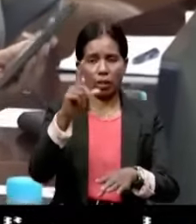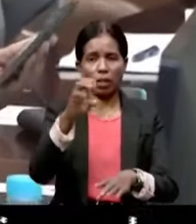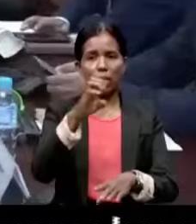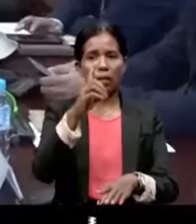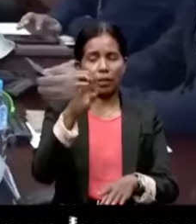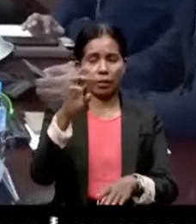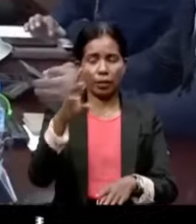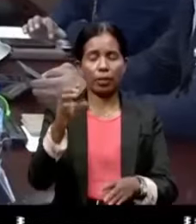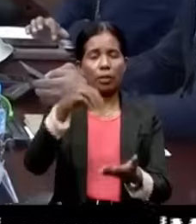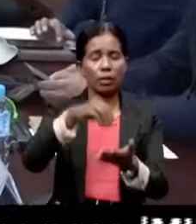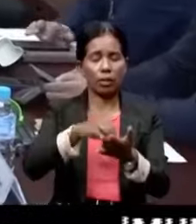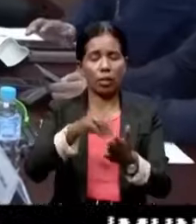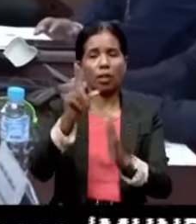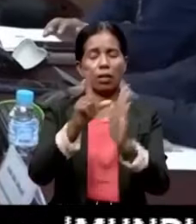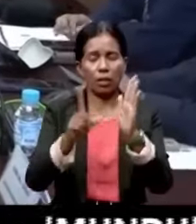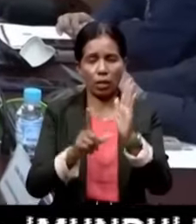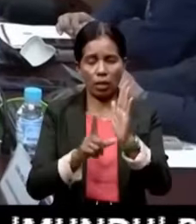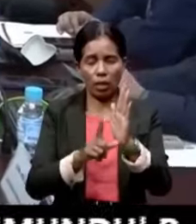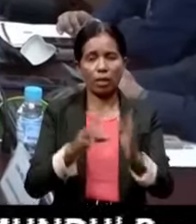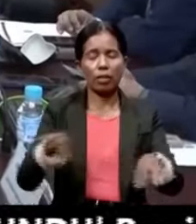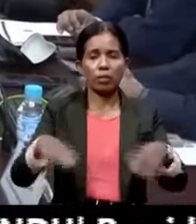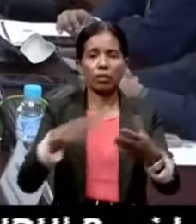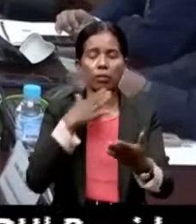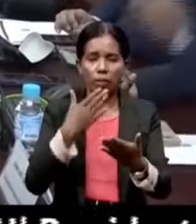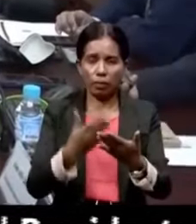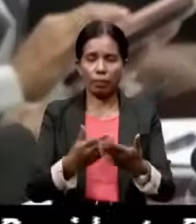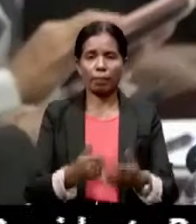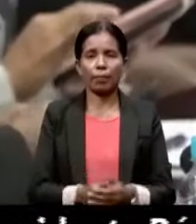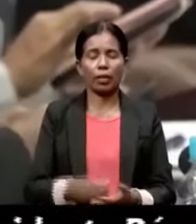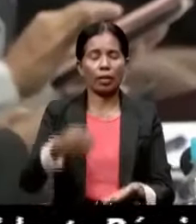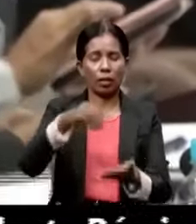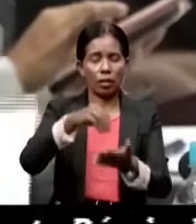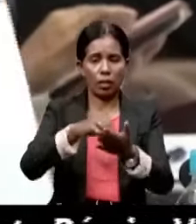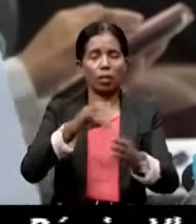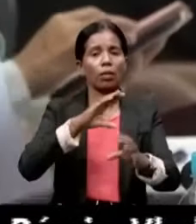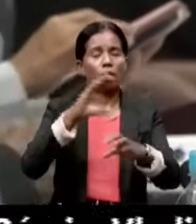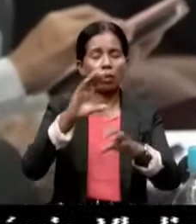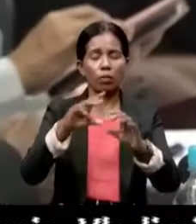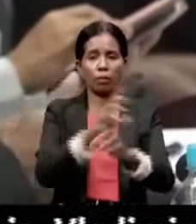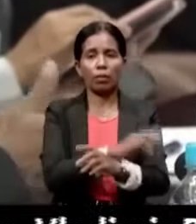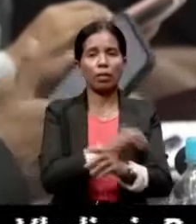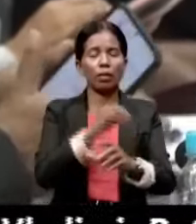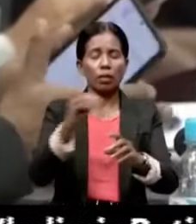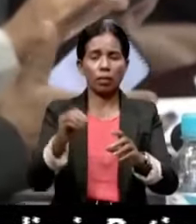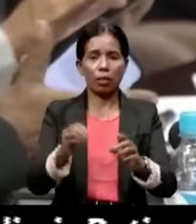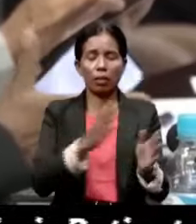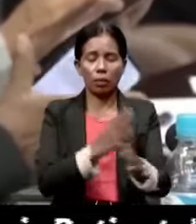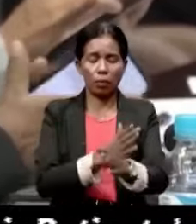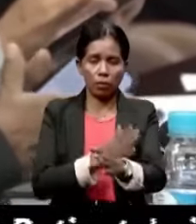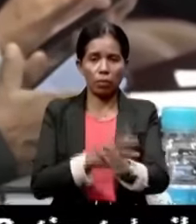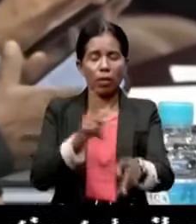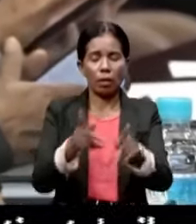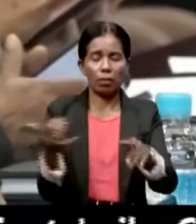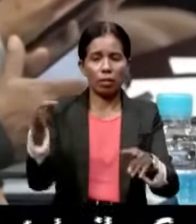Lopes, onde cria Código de Recuperação no Insolvência. Criação do Código, né? O objetivo é que promove investimento no